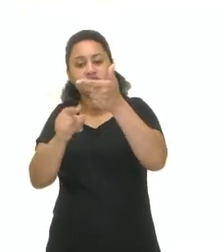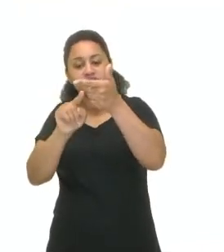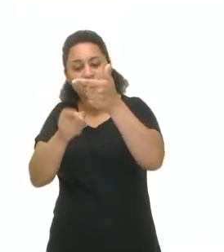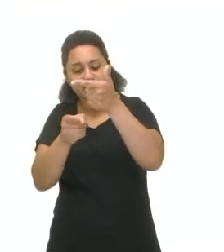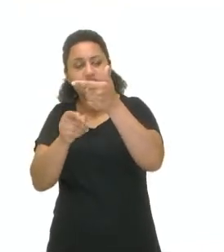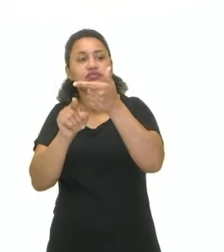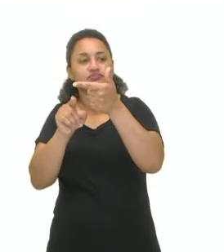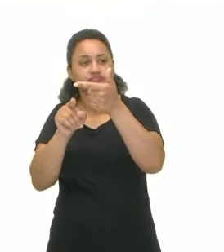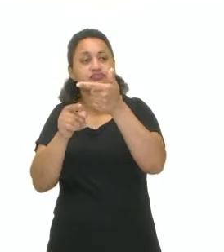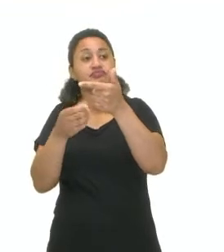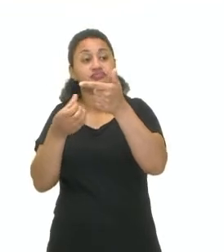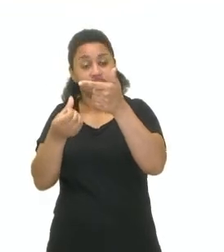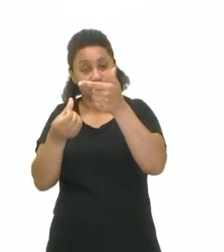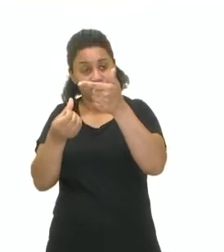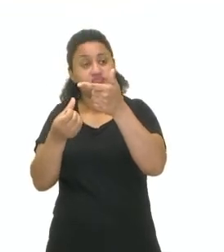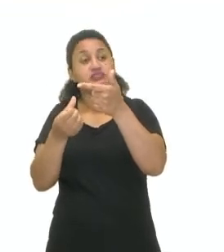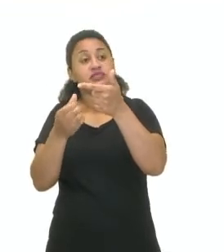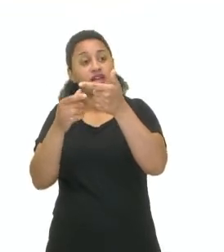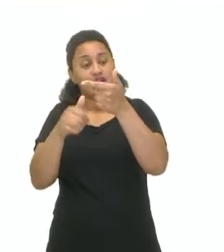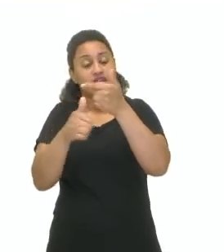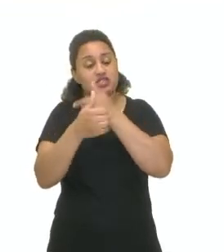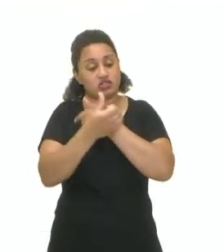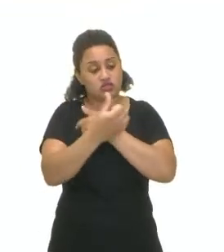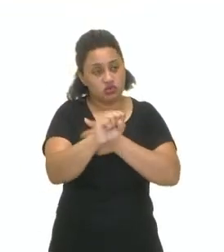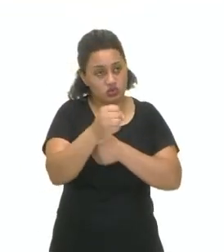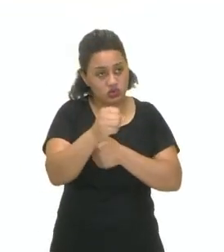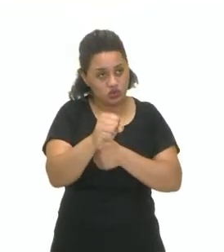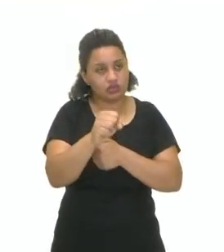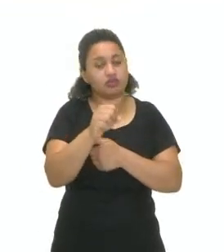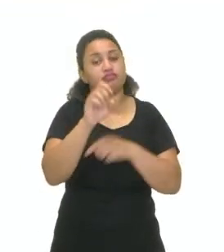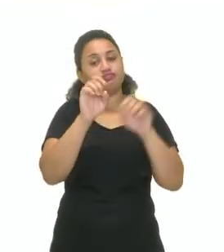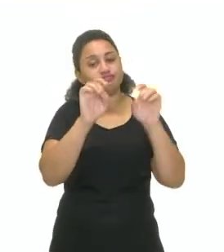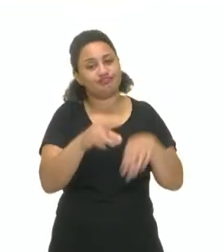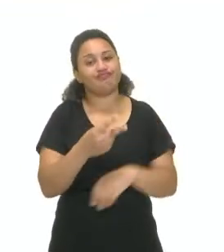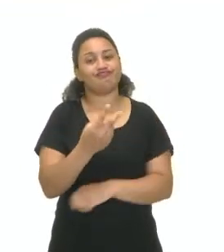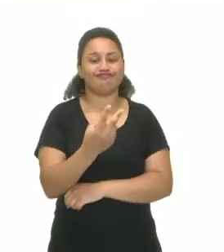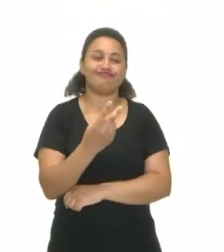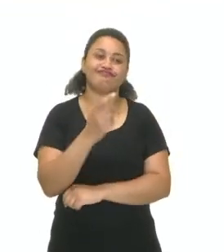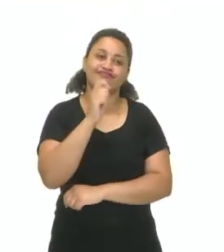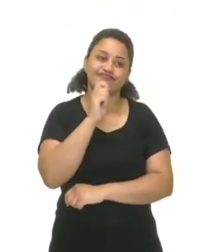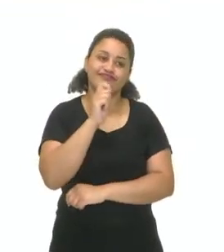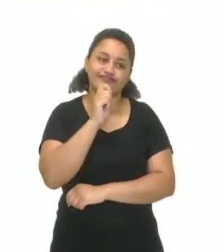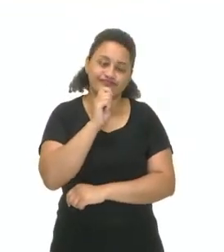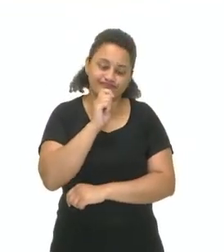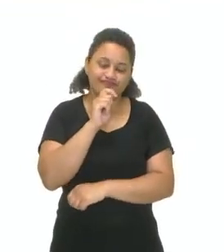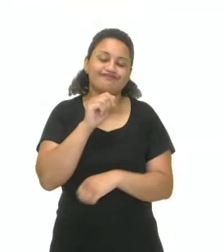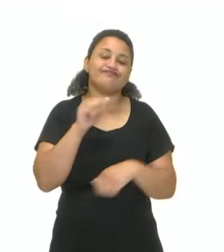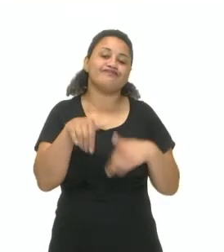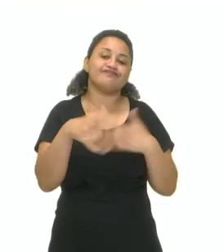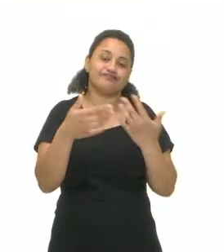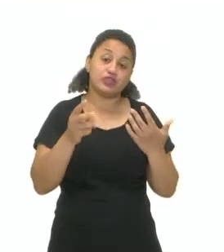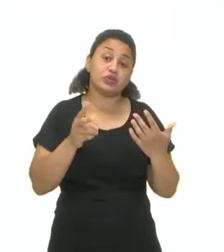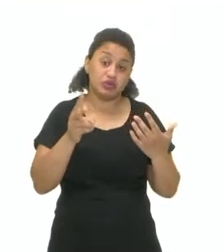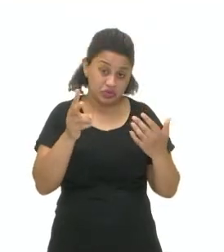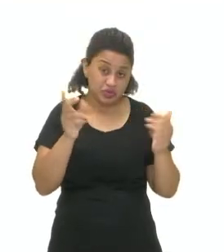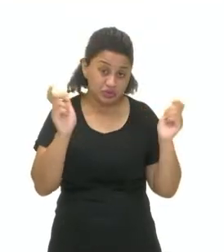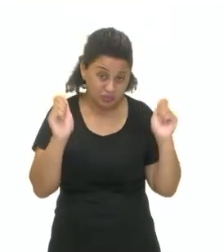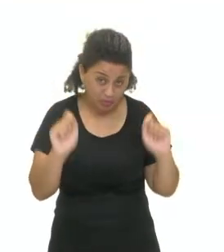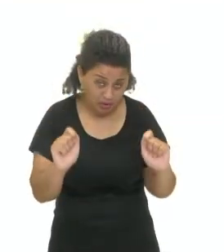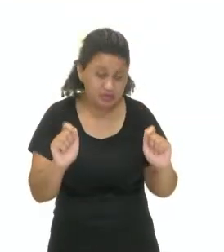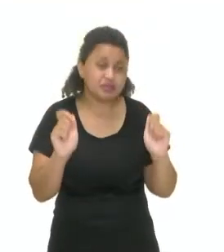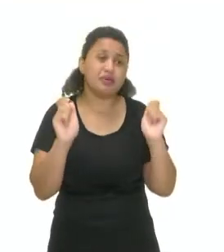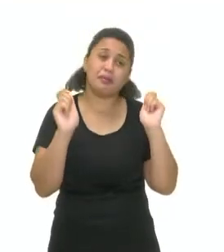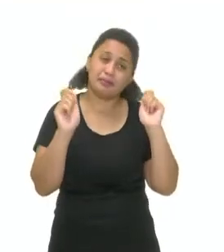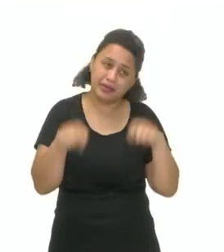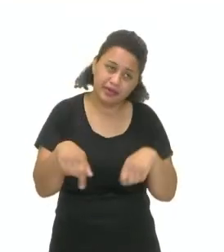6. 6 vezes 3 é 18. E deixa o resto 2, né? Aí depois, a gente pode continuar a divisão? Pode,